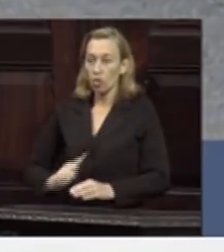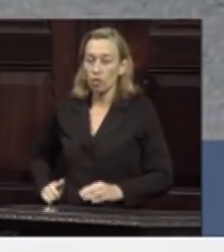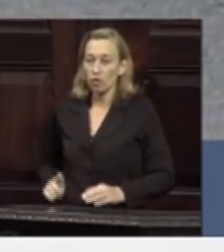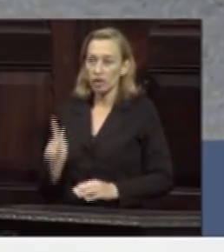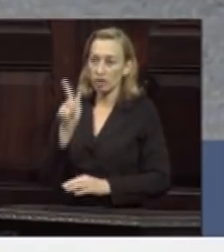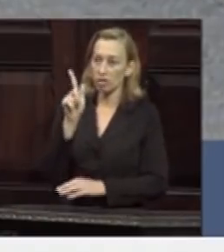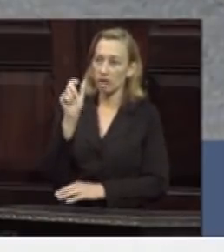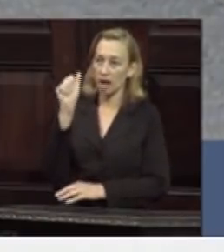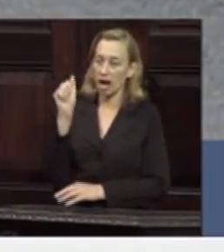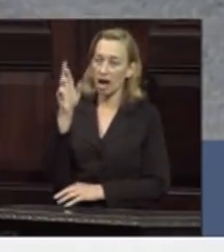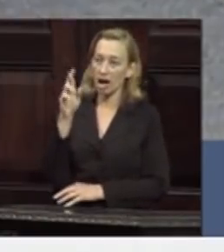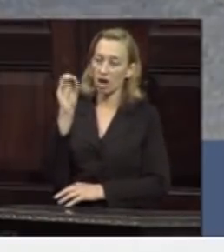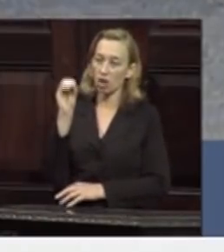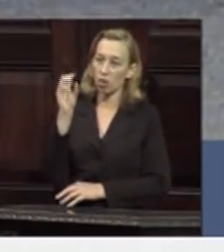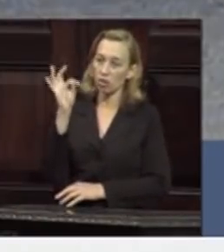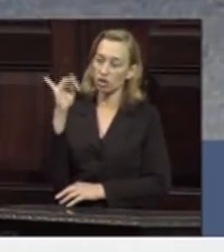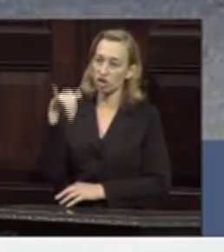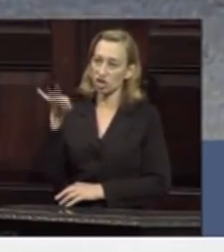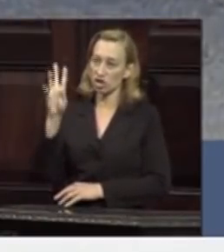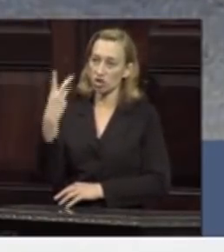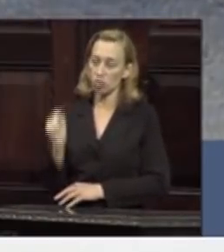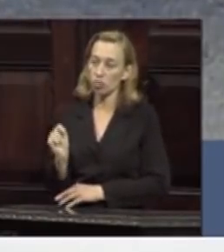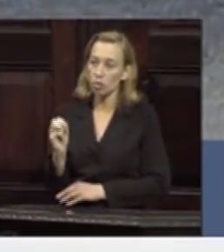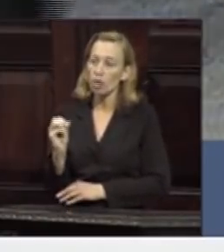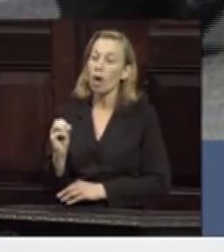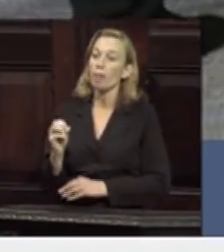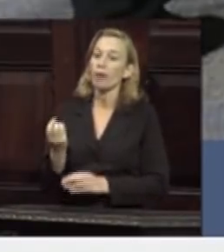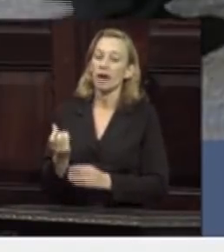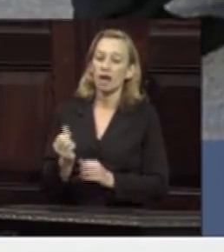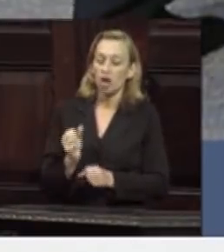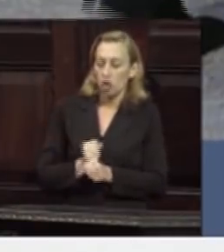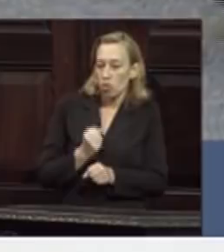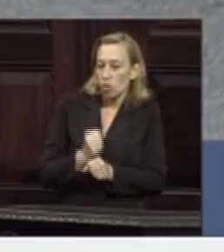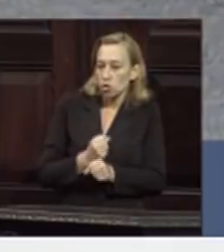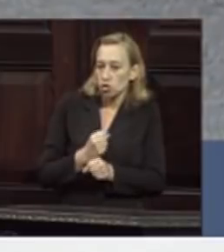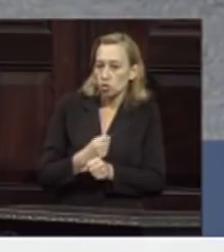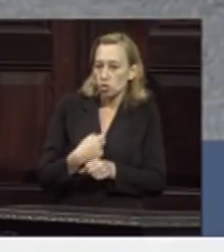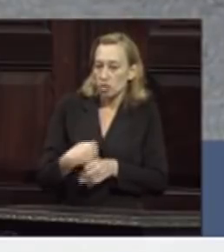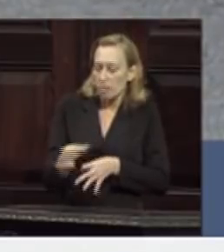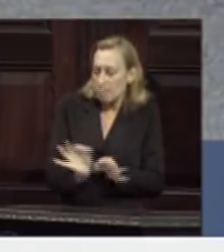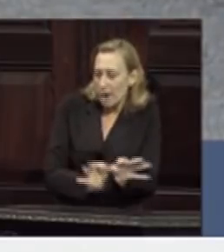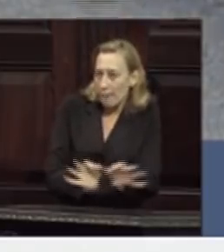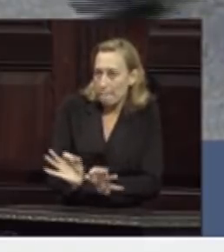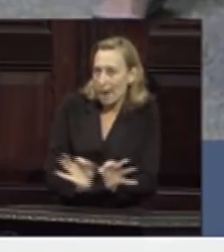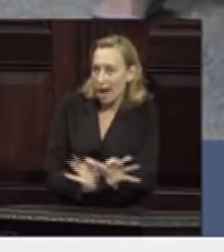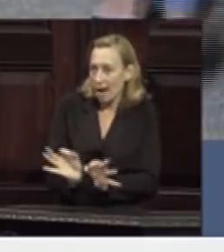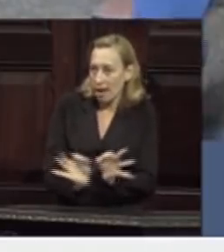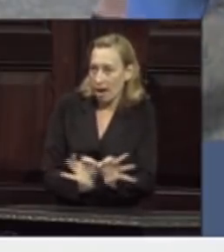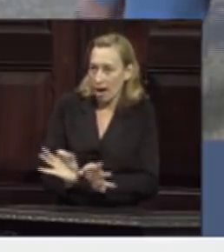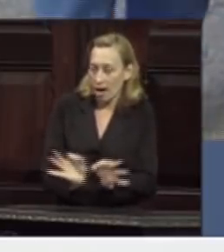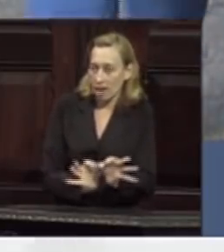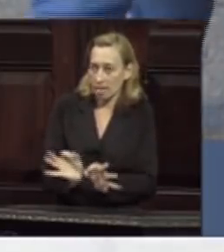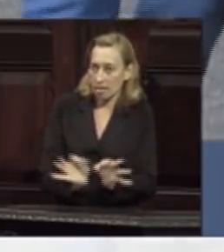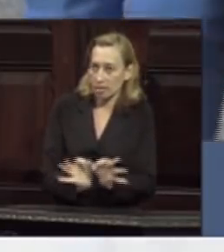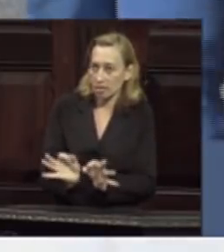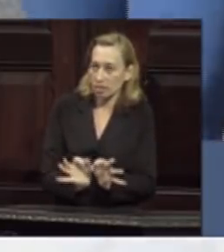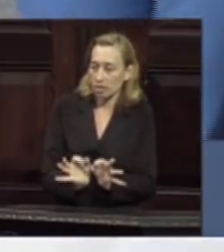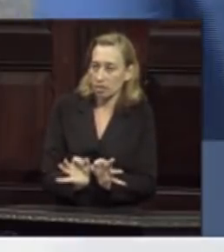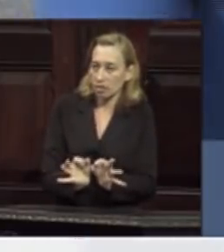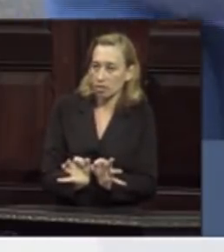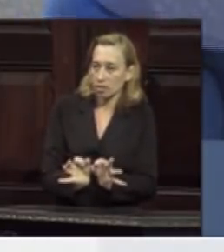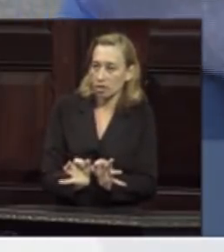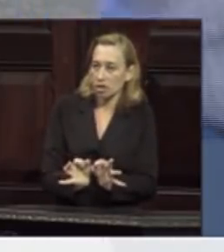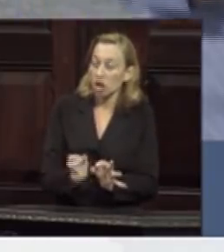construir aquele plano passado, e nós ficamos 1 ano discutindo